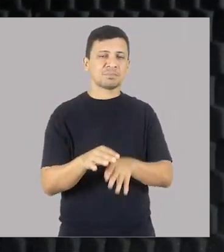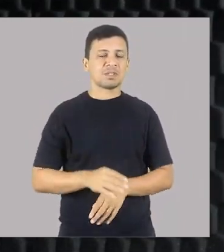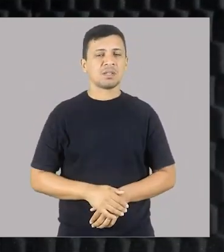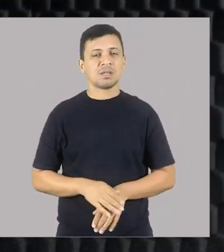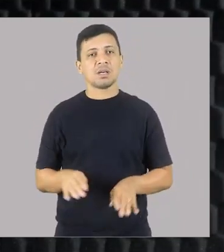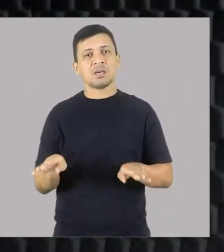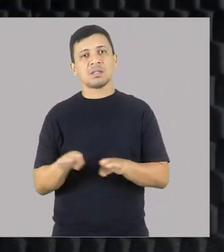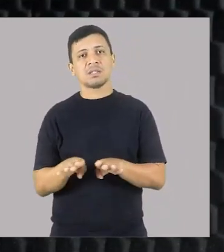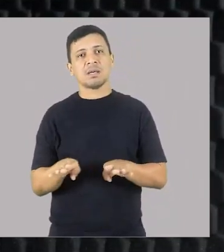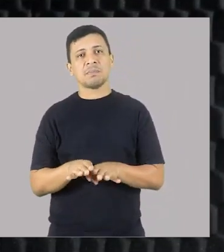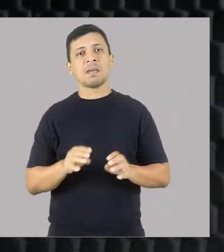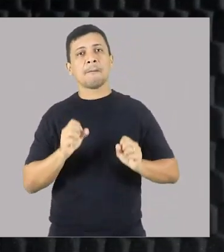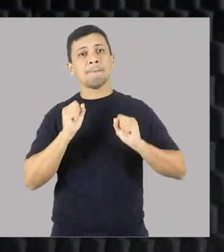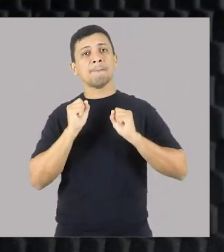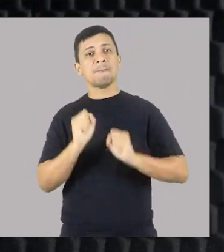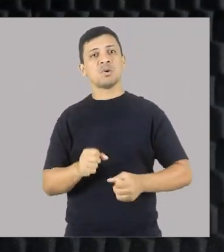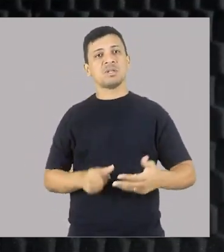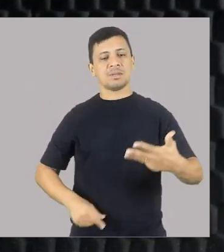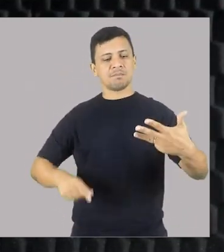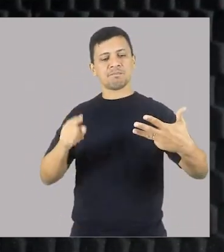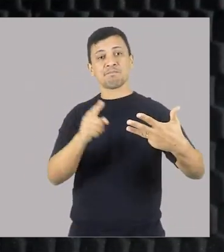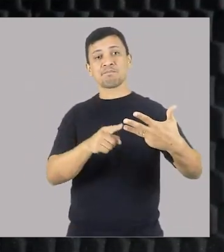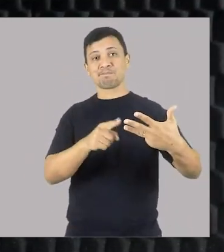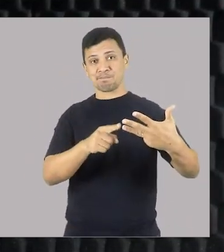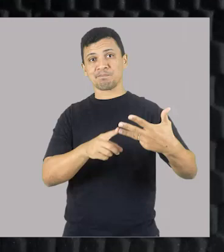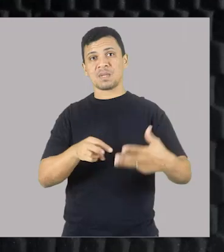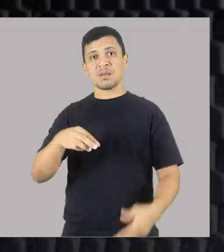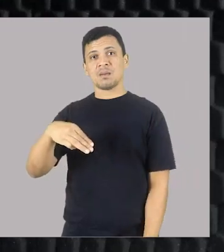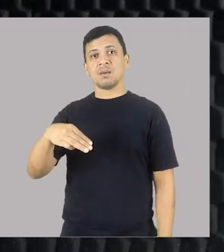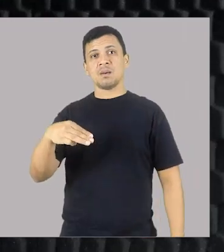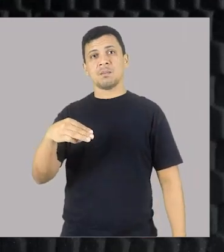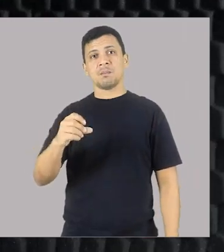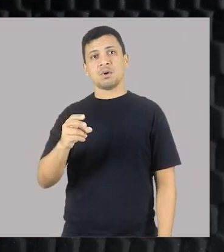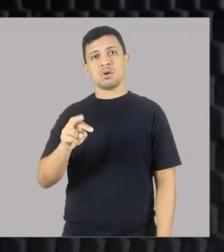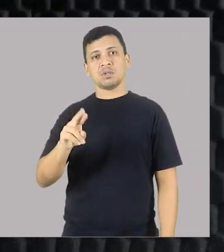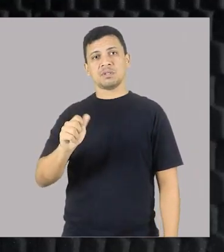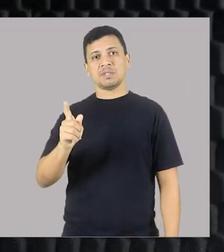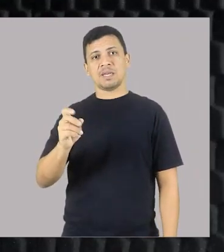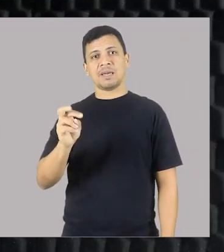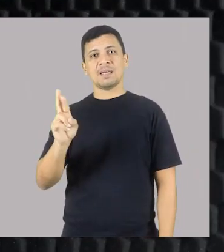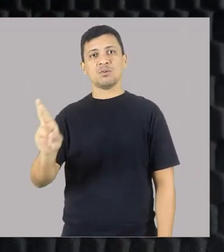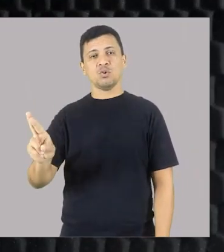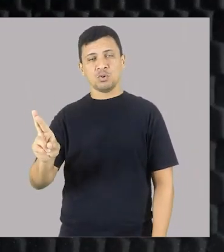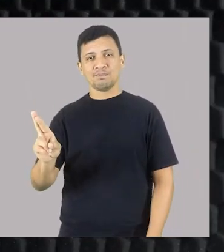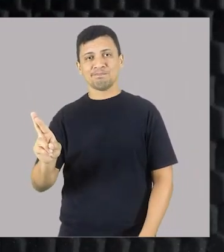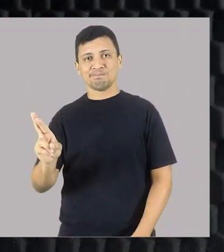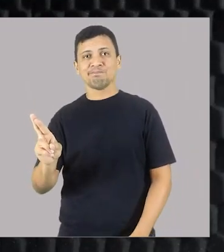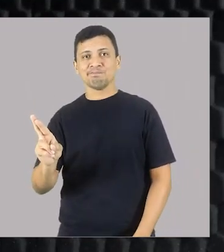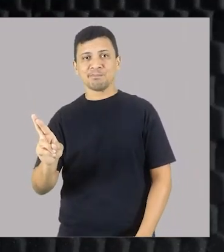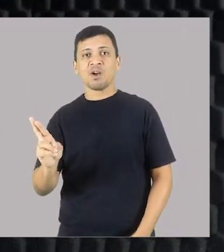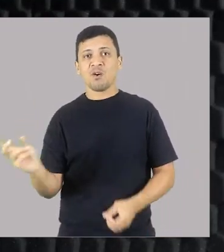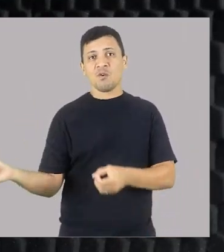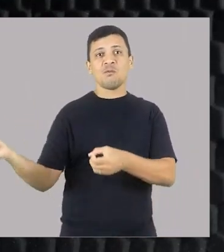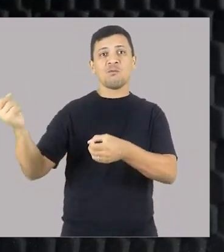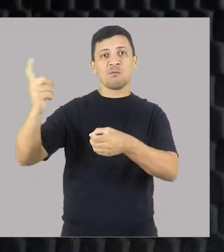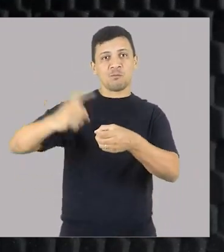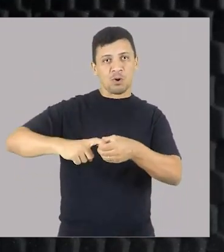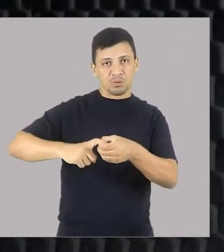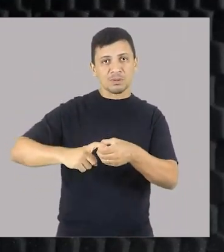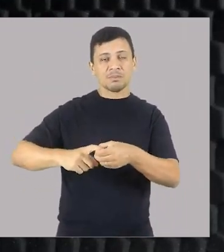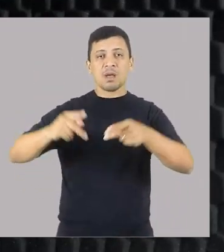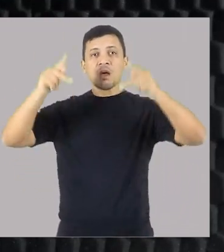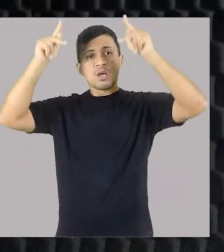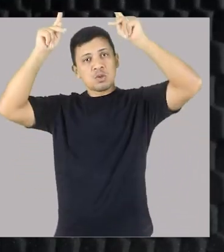Pedro vai poder utilizar. Esse poder moderador, ele é um poder que volta a funcionar a partir do momento que Dom